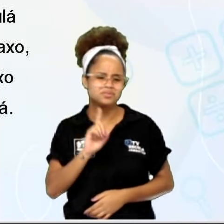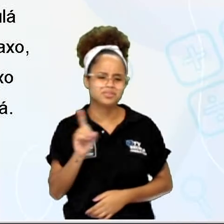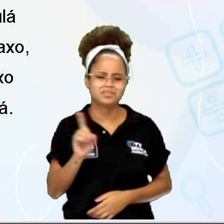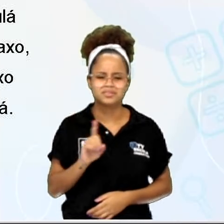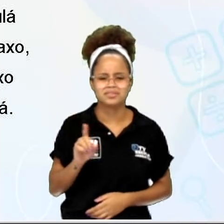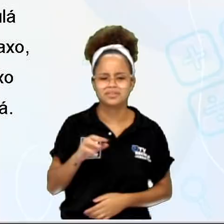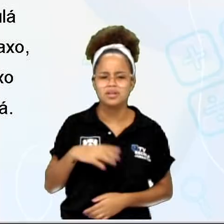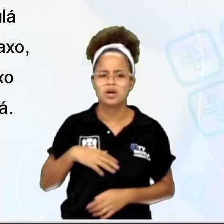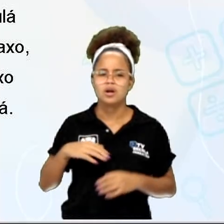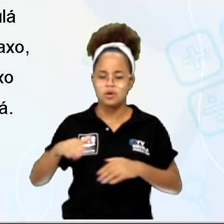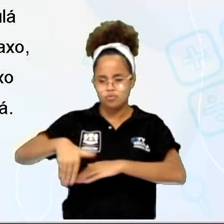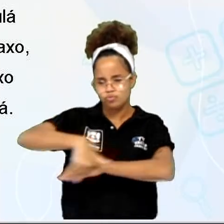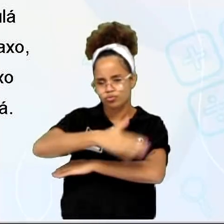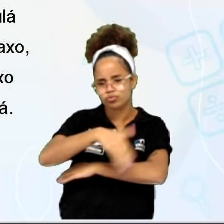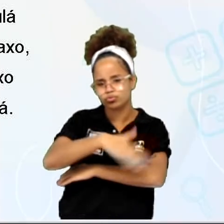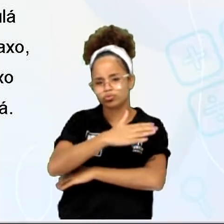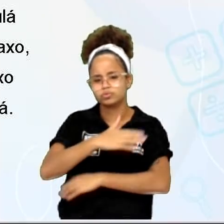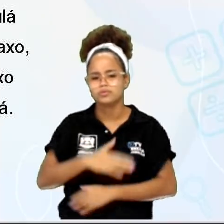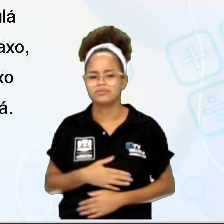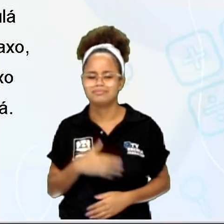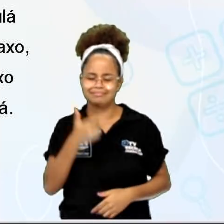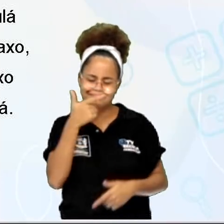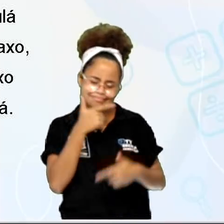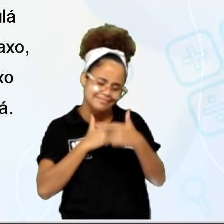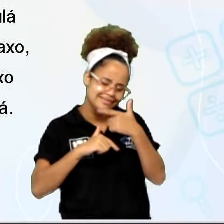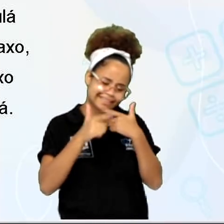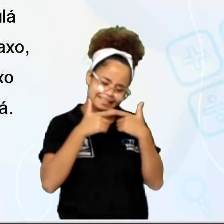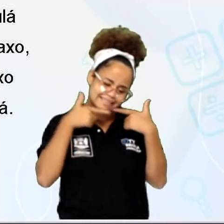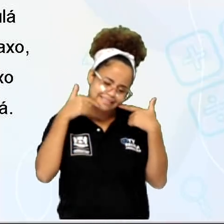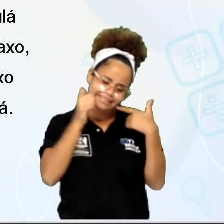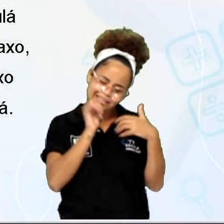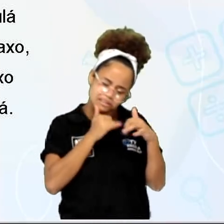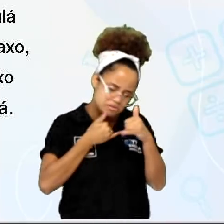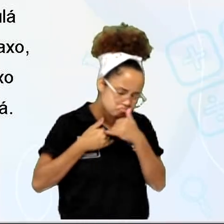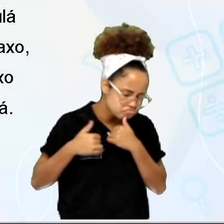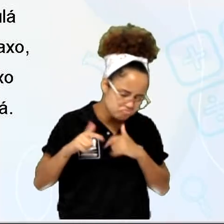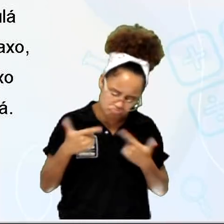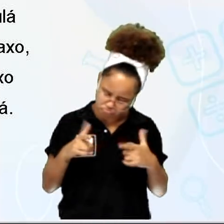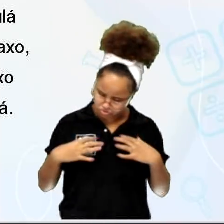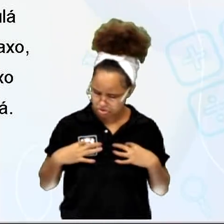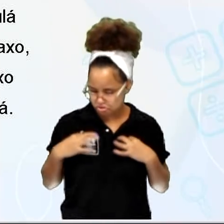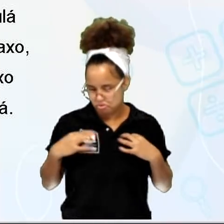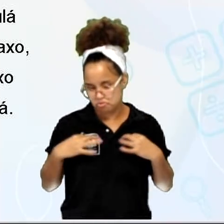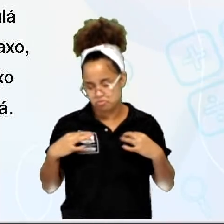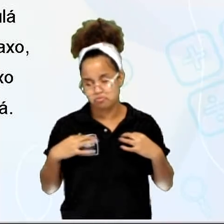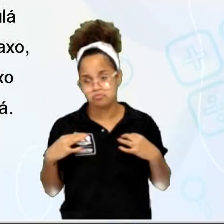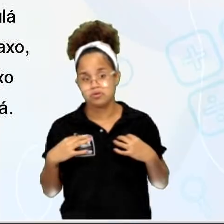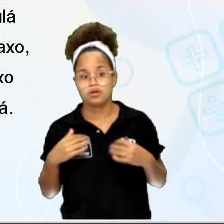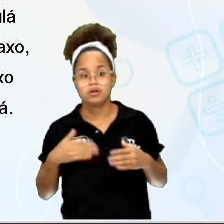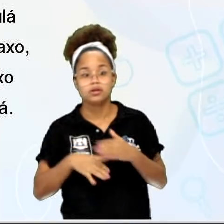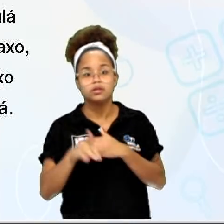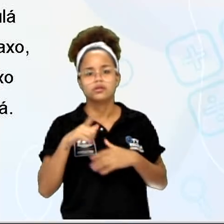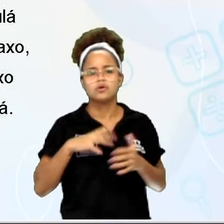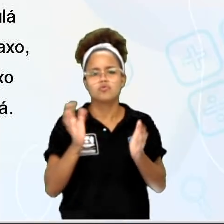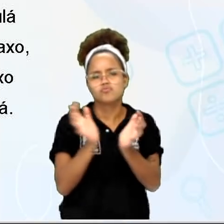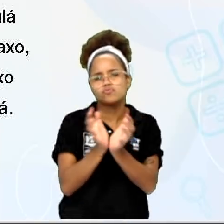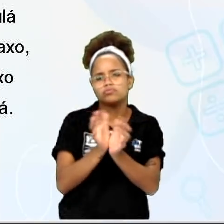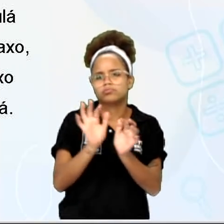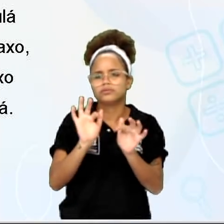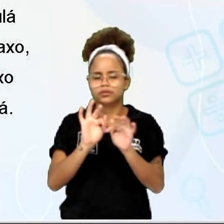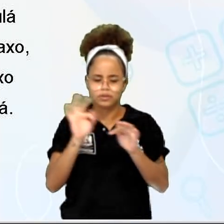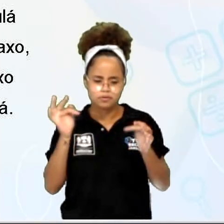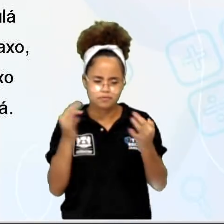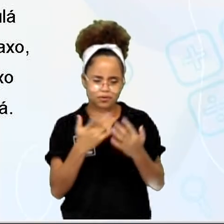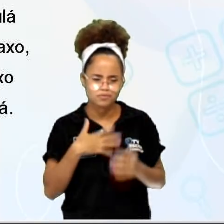das pobres ruas o descontente cortejo da criança quase nua. Vai um grupo de garoto faminto,